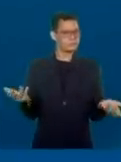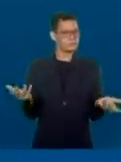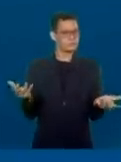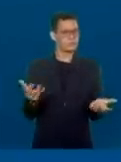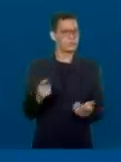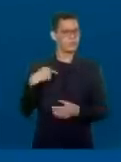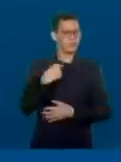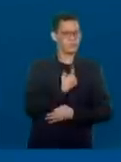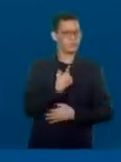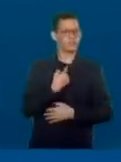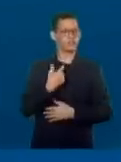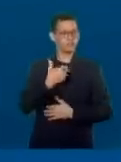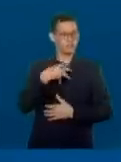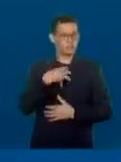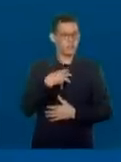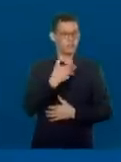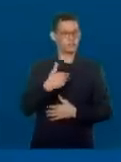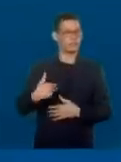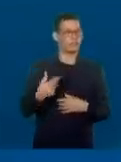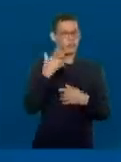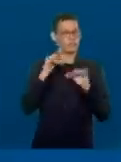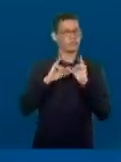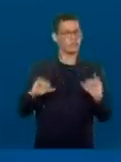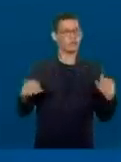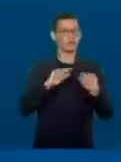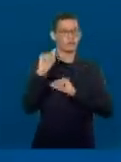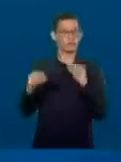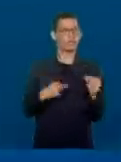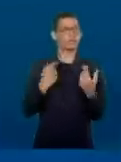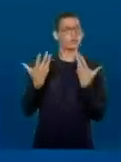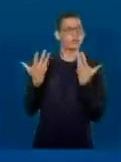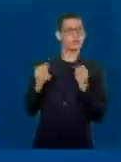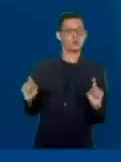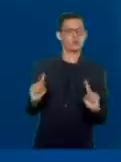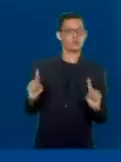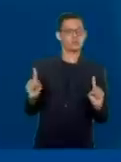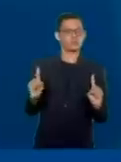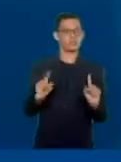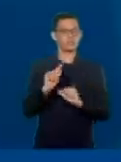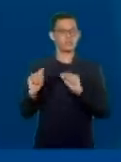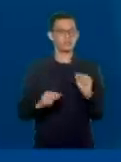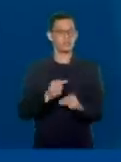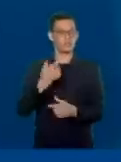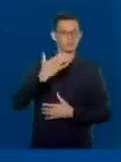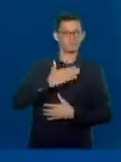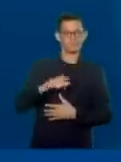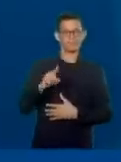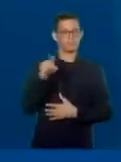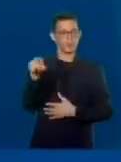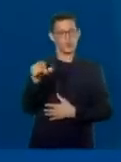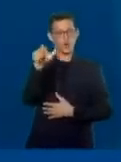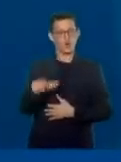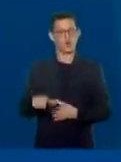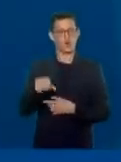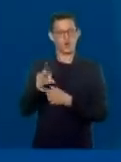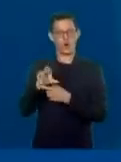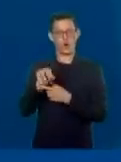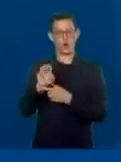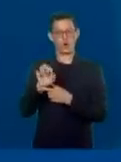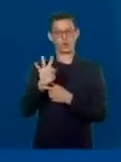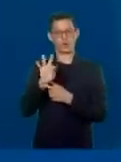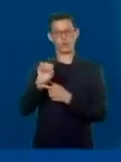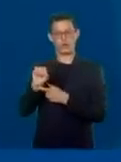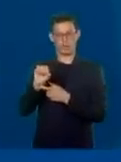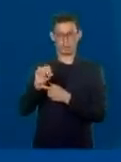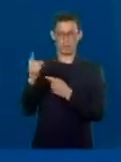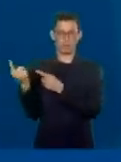mais, eu quero deixar bem claro, repudio também a maneira como Roberto Jefferson se referiu à senhora ministra